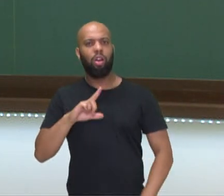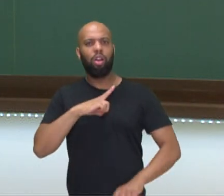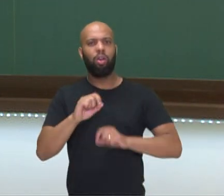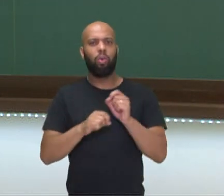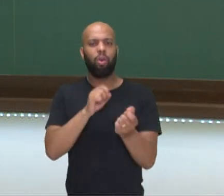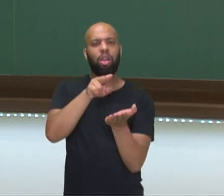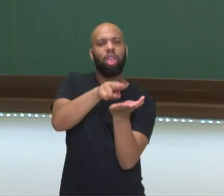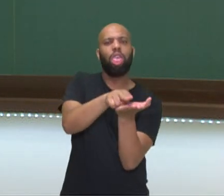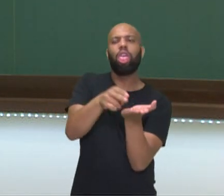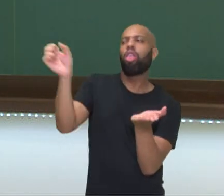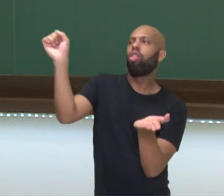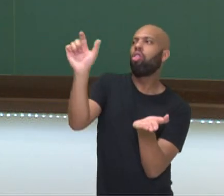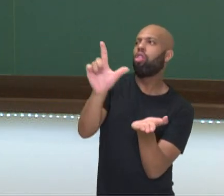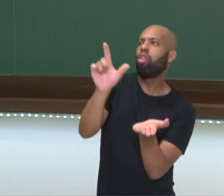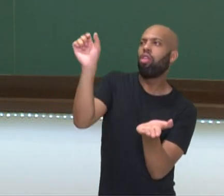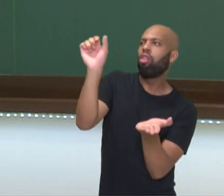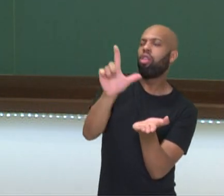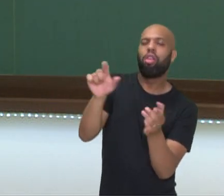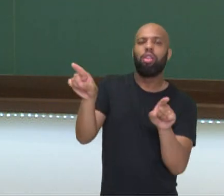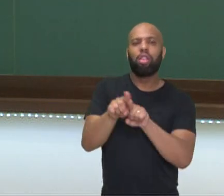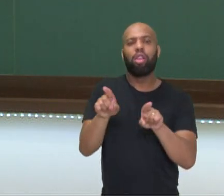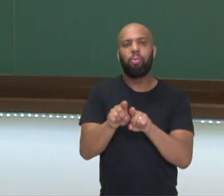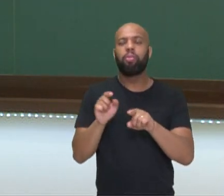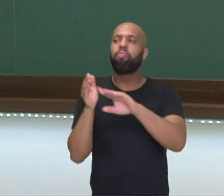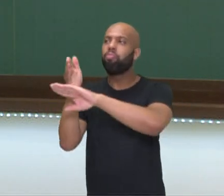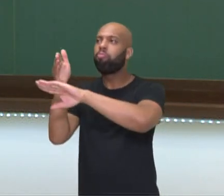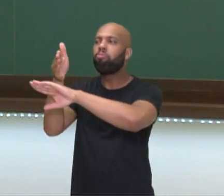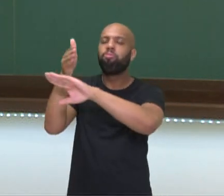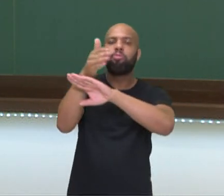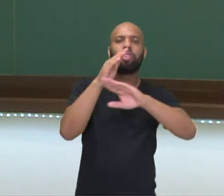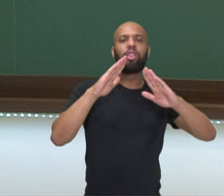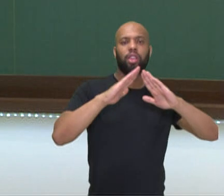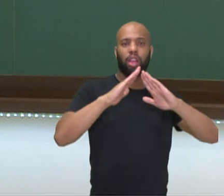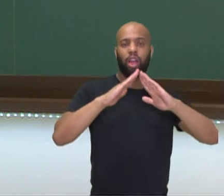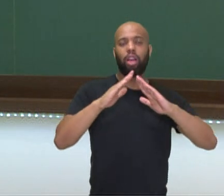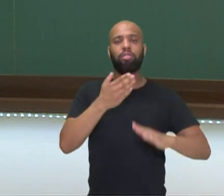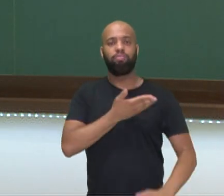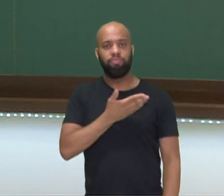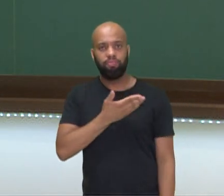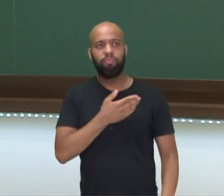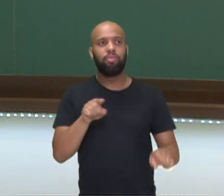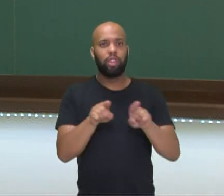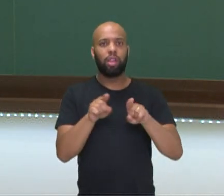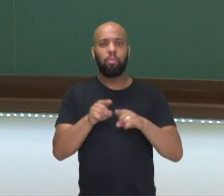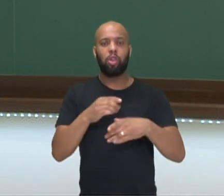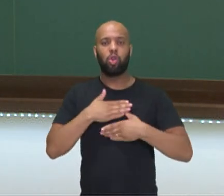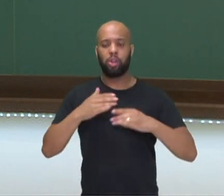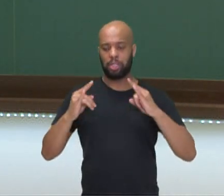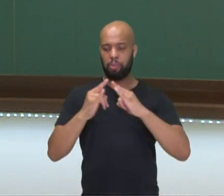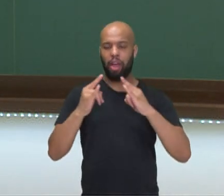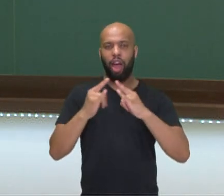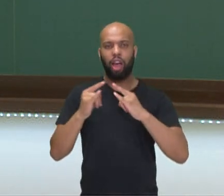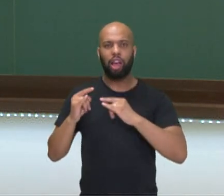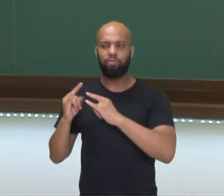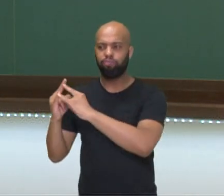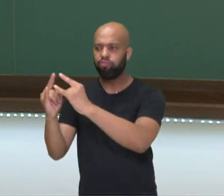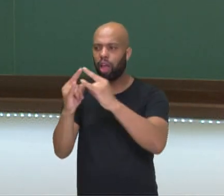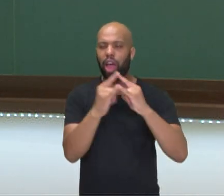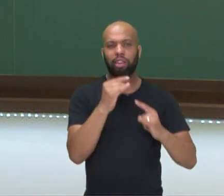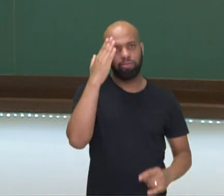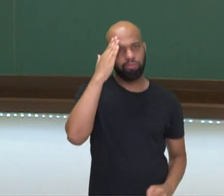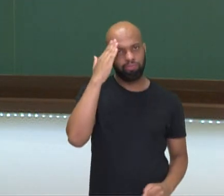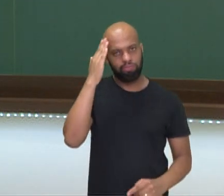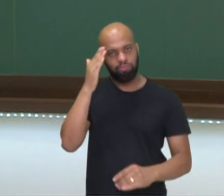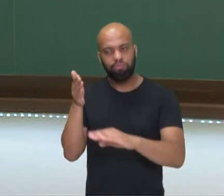dos amigos. Geralmente eles vão para algum outro lugar com os pais. Aqui observem essa expressão